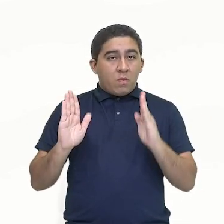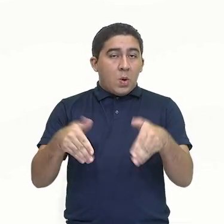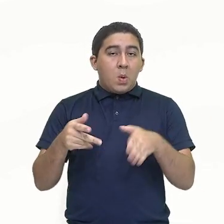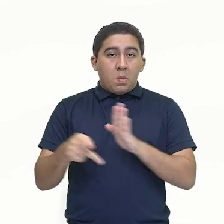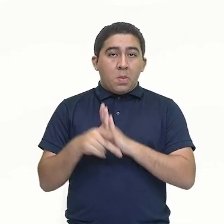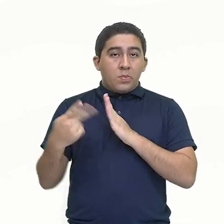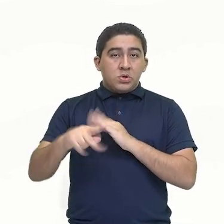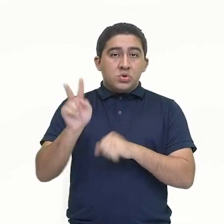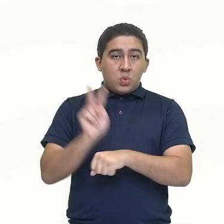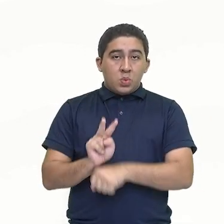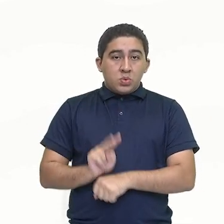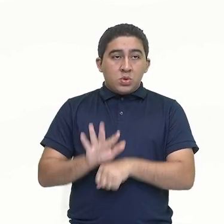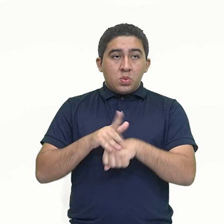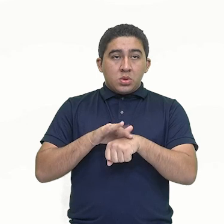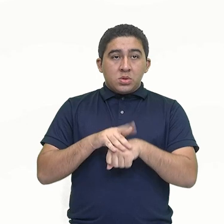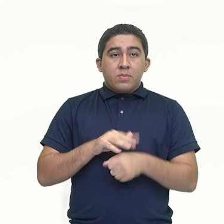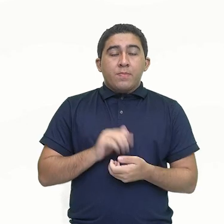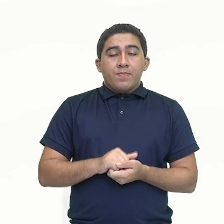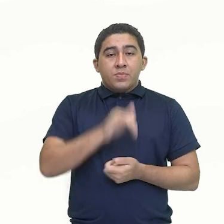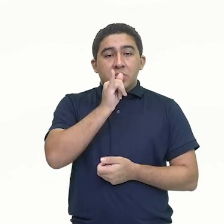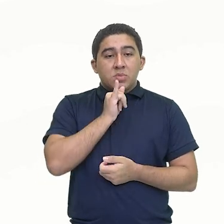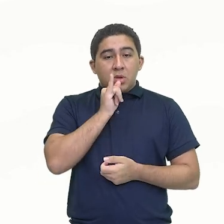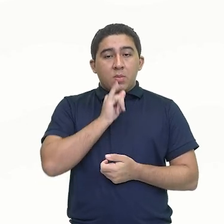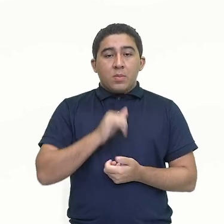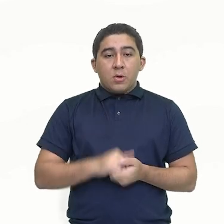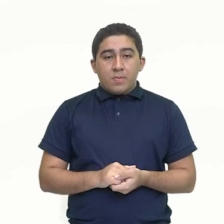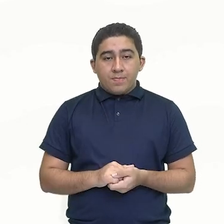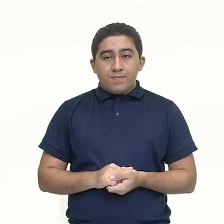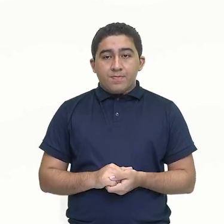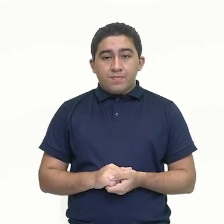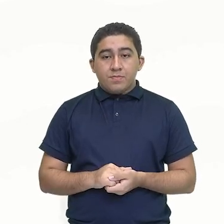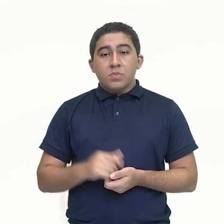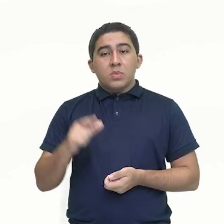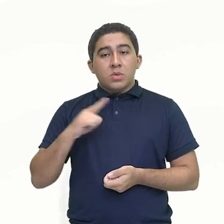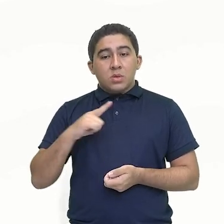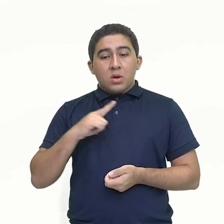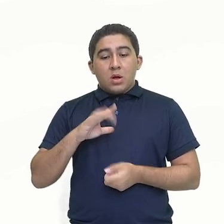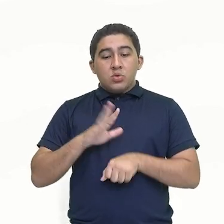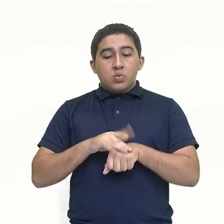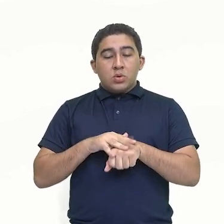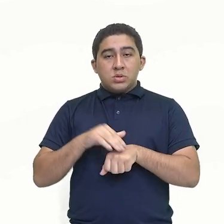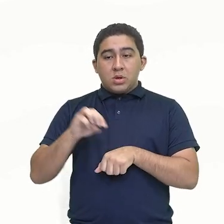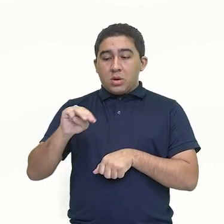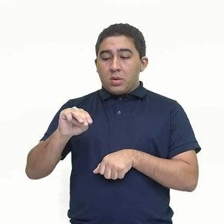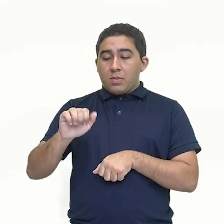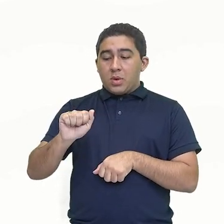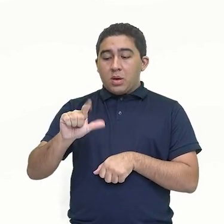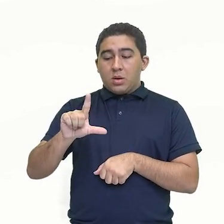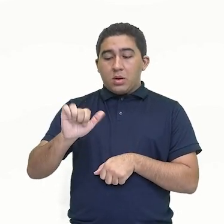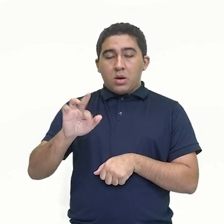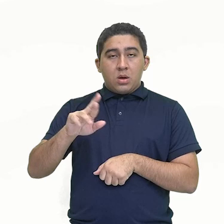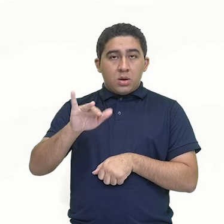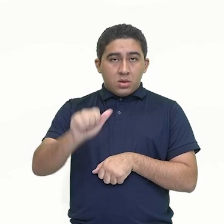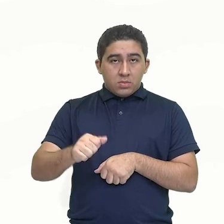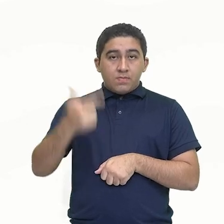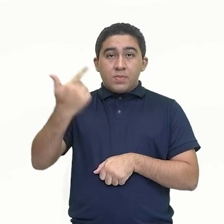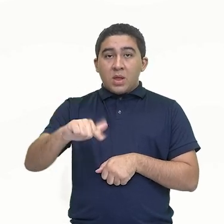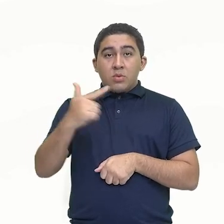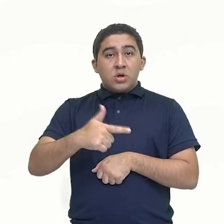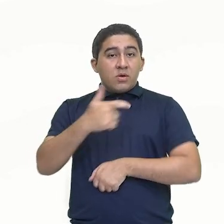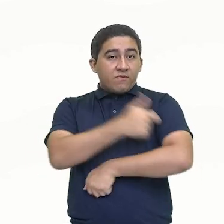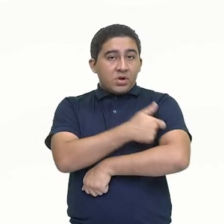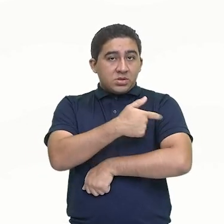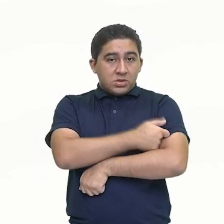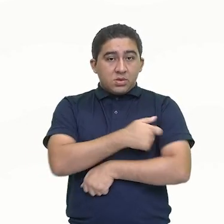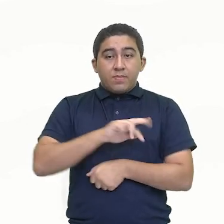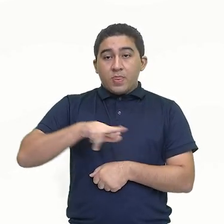específicas, né, para aquela doença. Por exemplo, nós temos a doença malária, que ela não tem vacinas, não